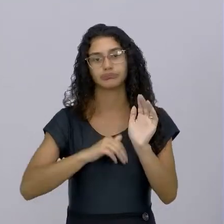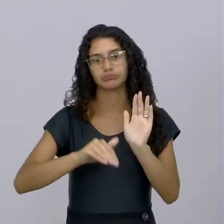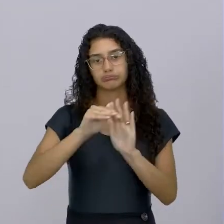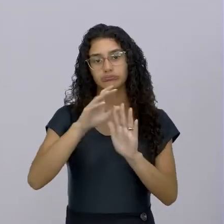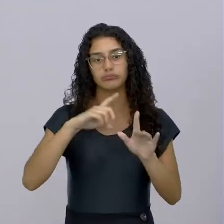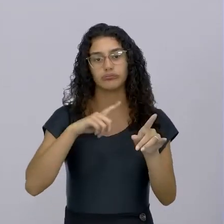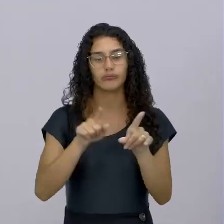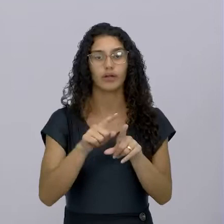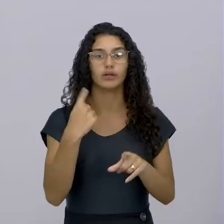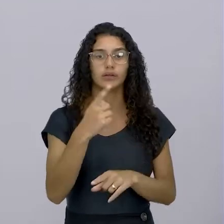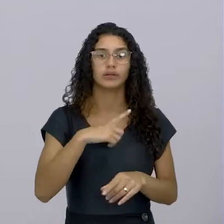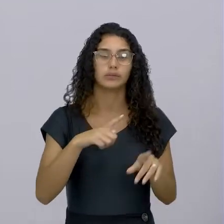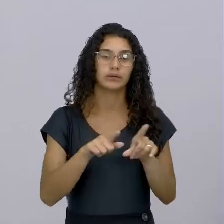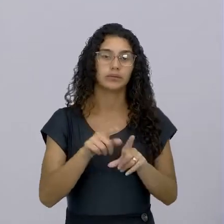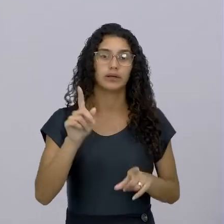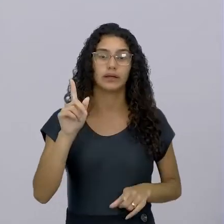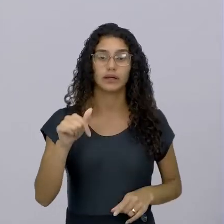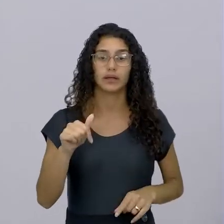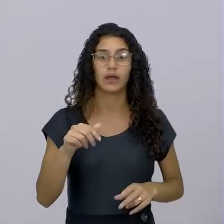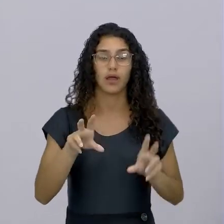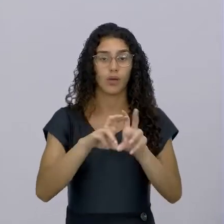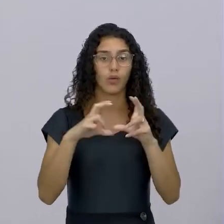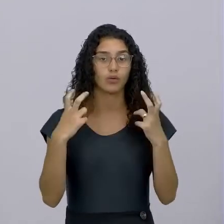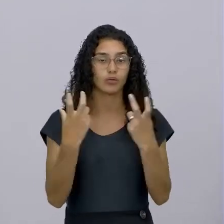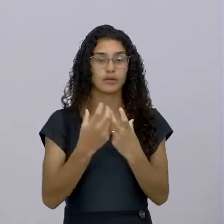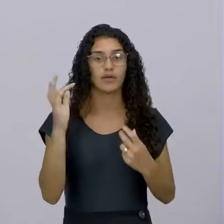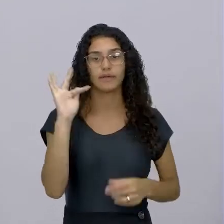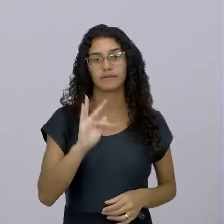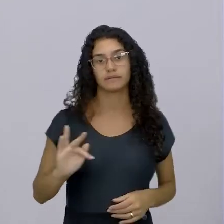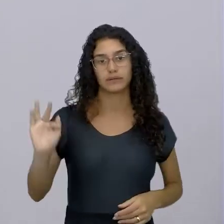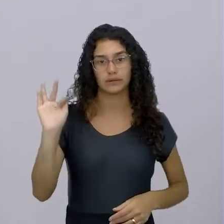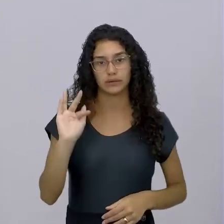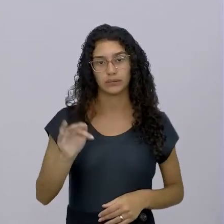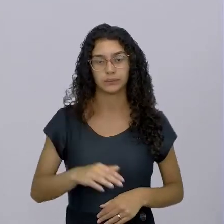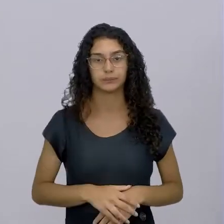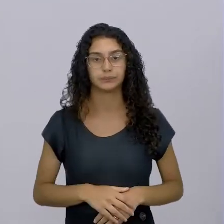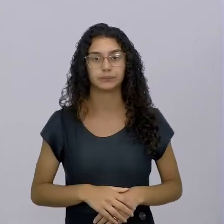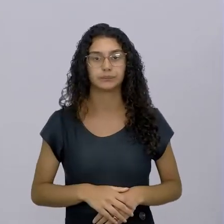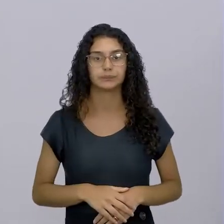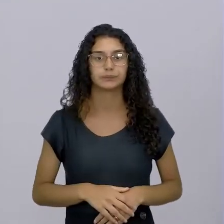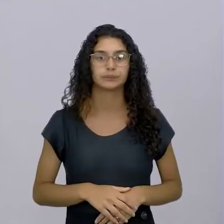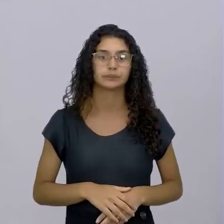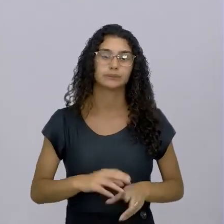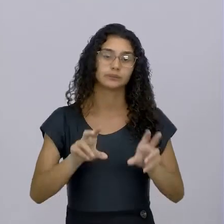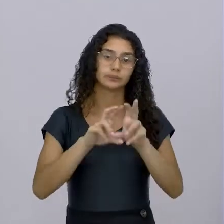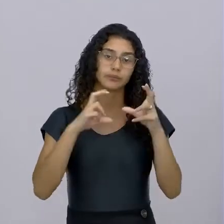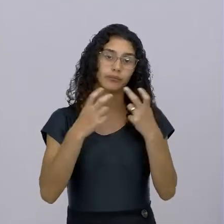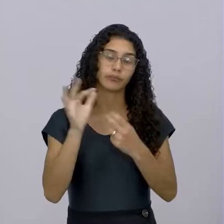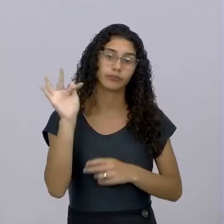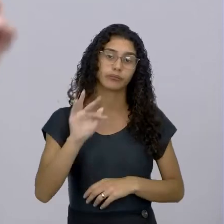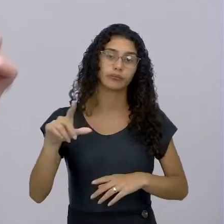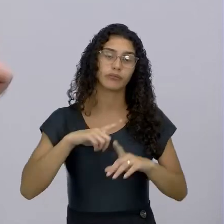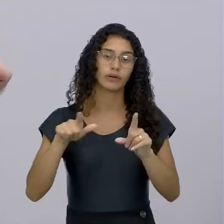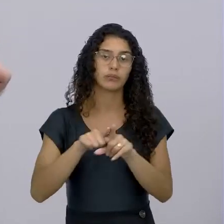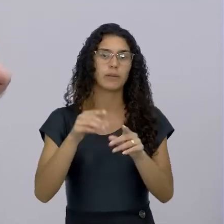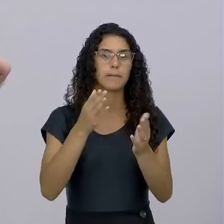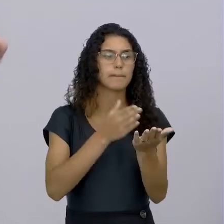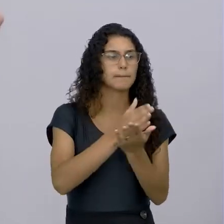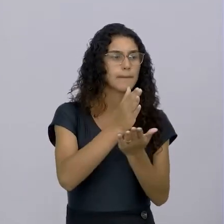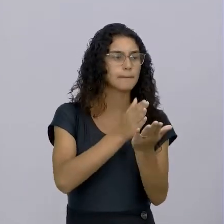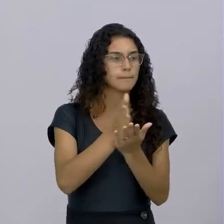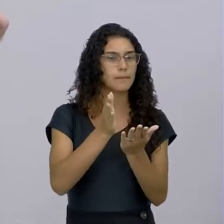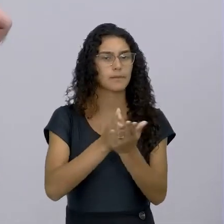Maior que nós temos, que é a Constituição Federal. Essa Constituição Federal ela tem as